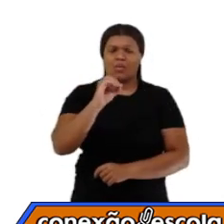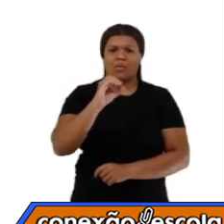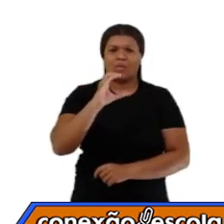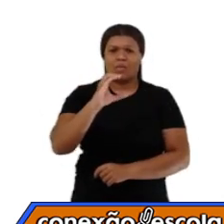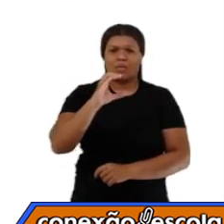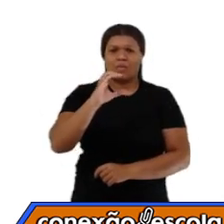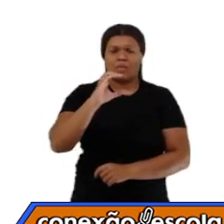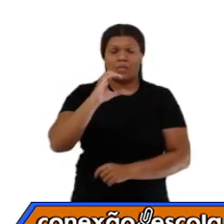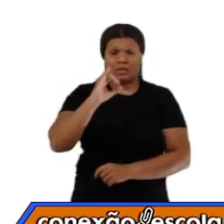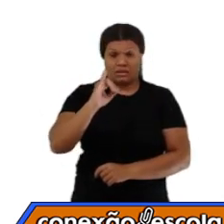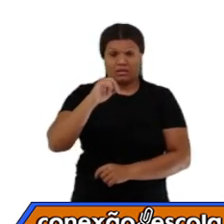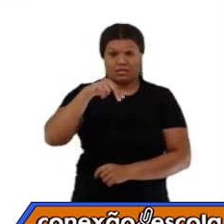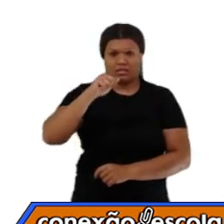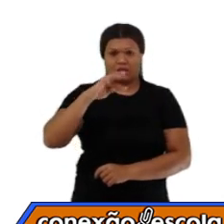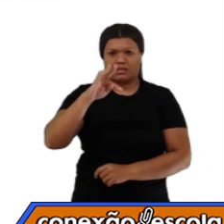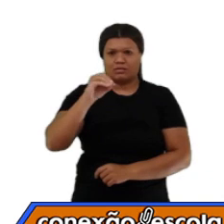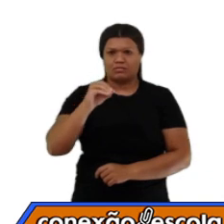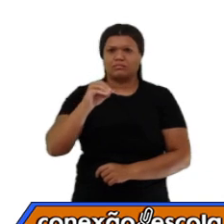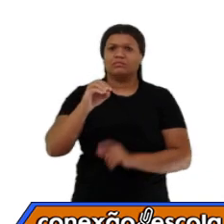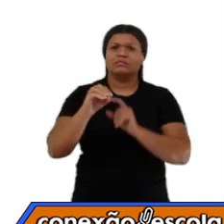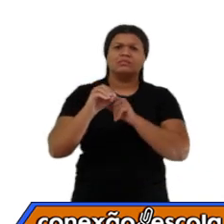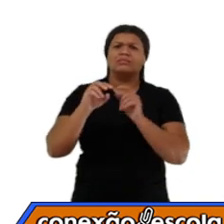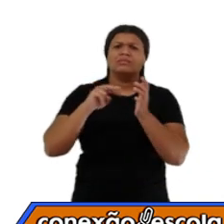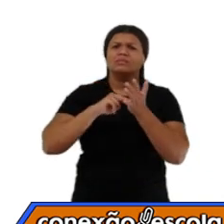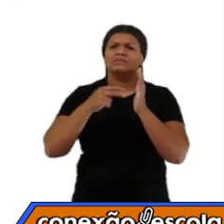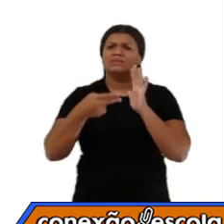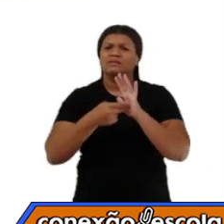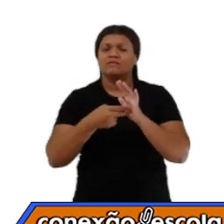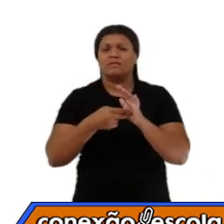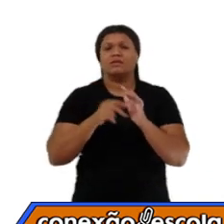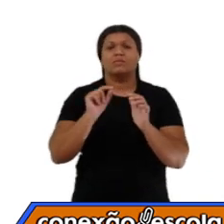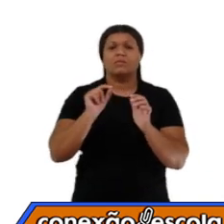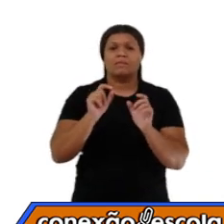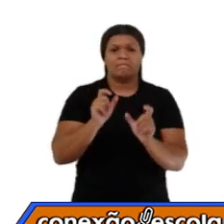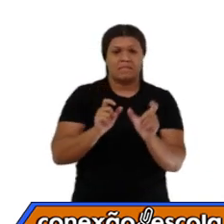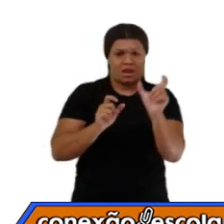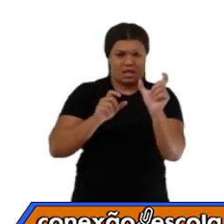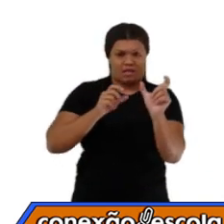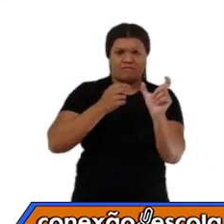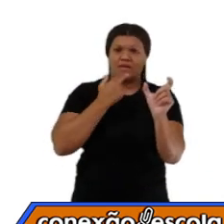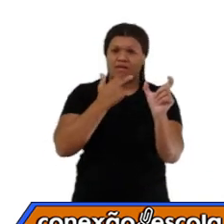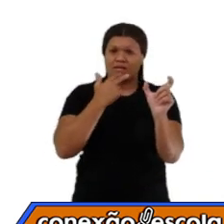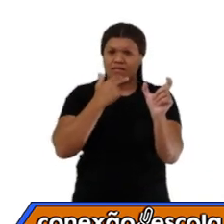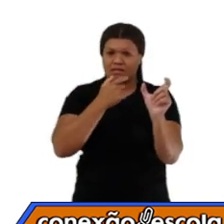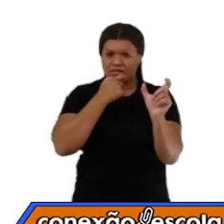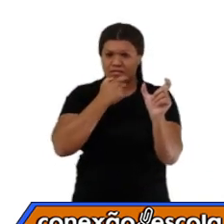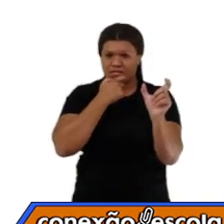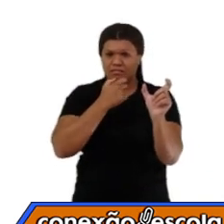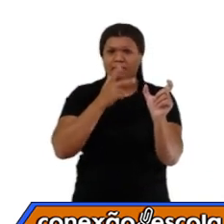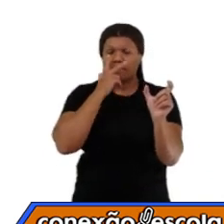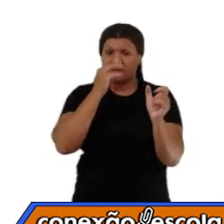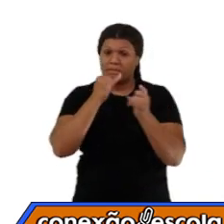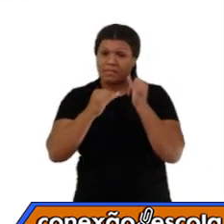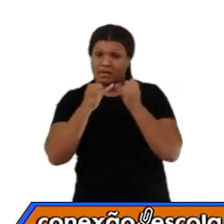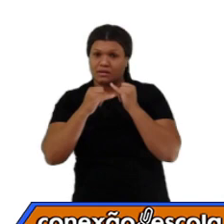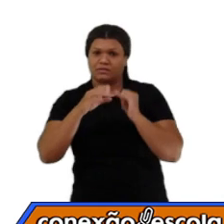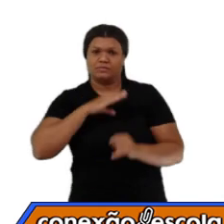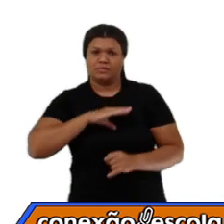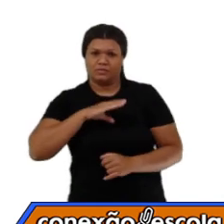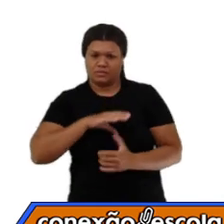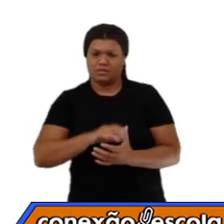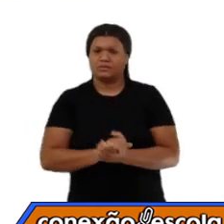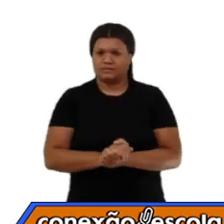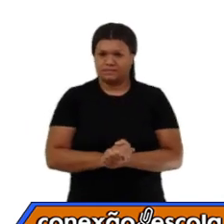uma palavra da língua inglesa que se parece muito com uma palavra da língua portuguesa. Voltage.